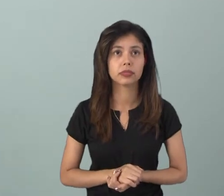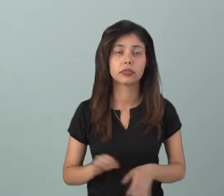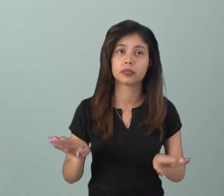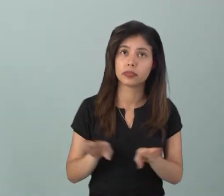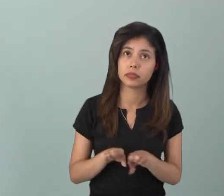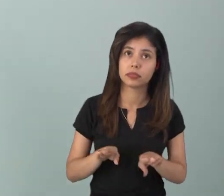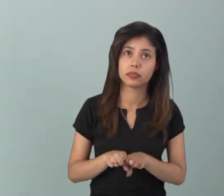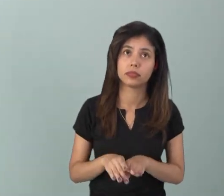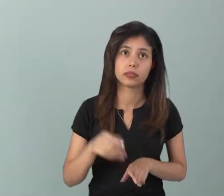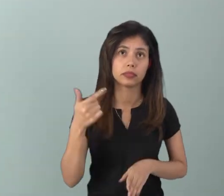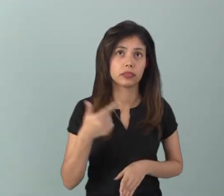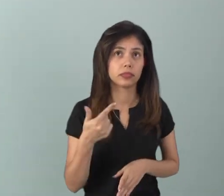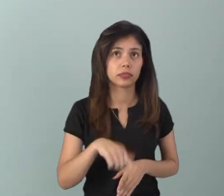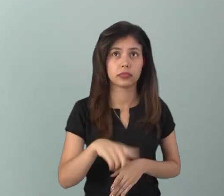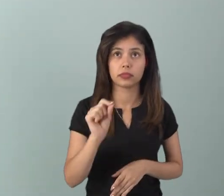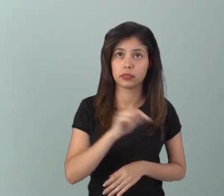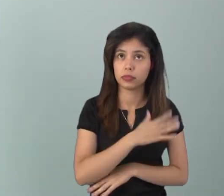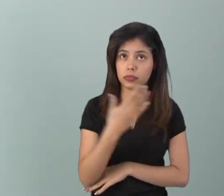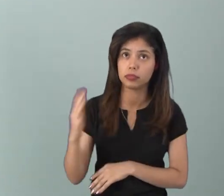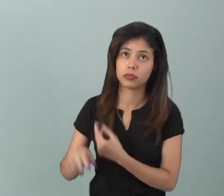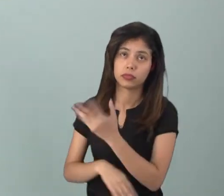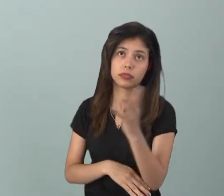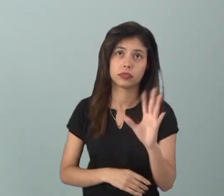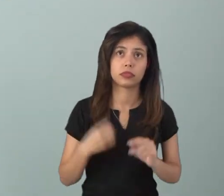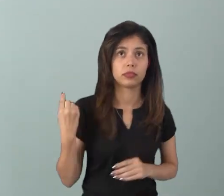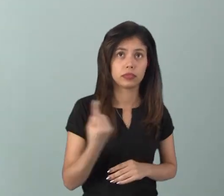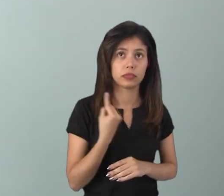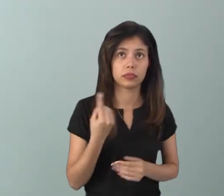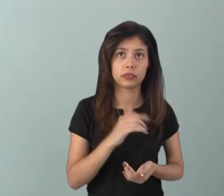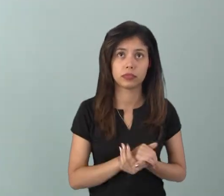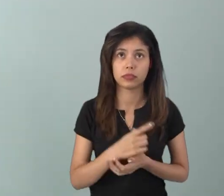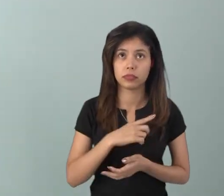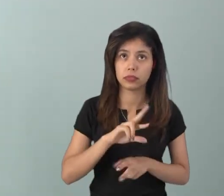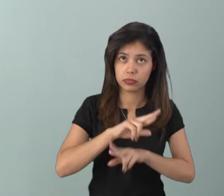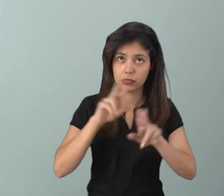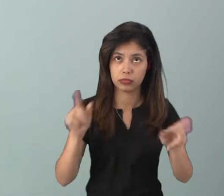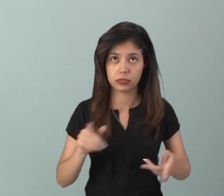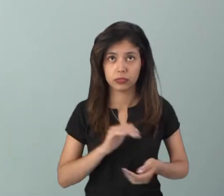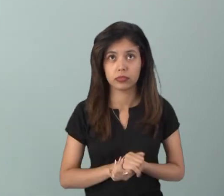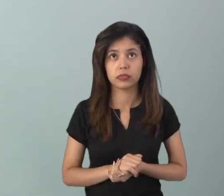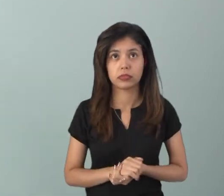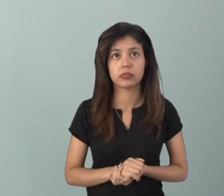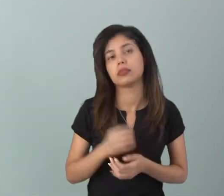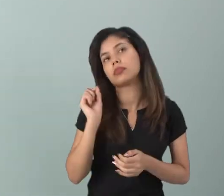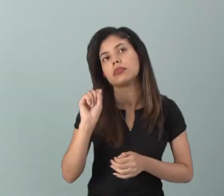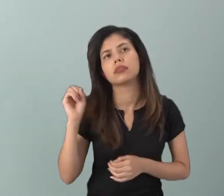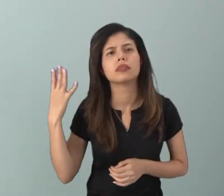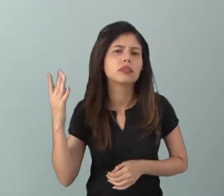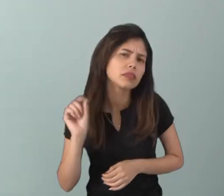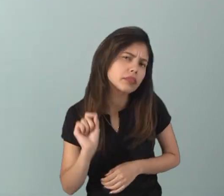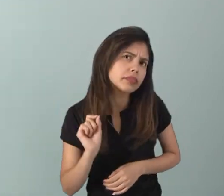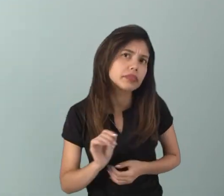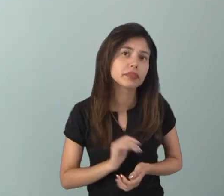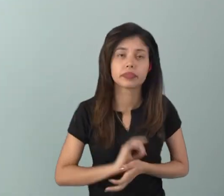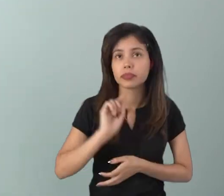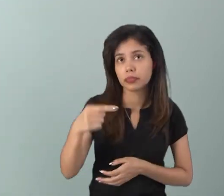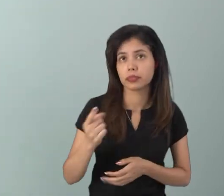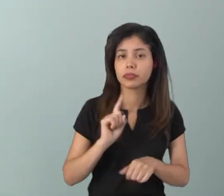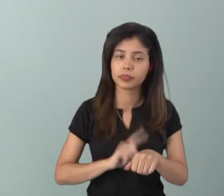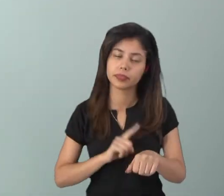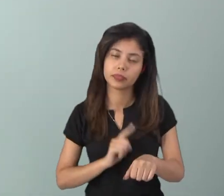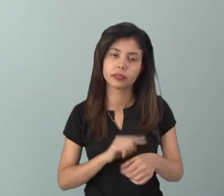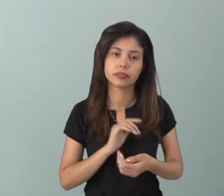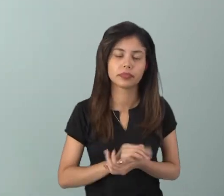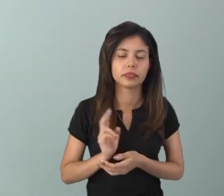E, segundo a seleção natural, então, os indivíduos portadores dessas variações, o que aconteceria, né? Depois de um